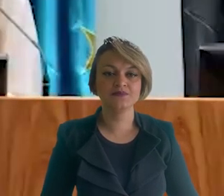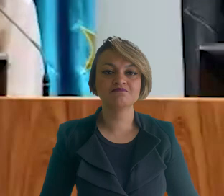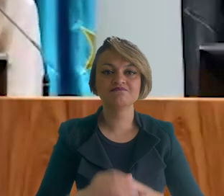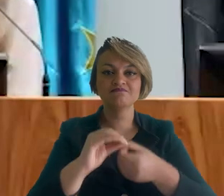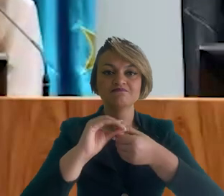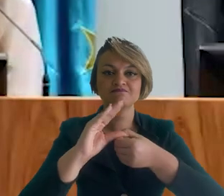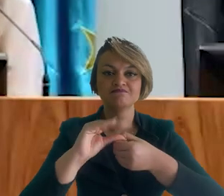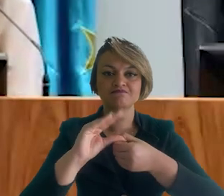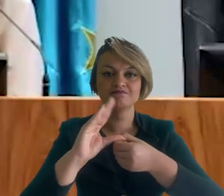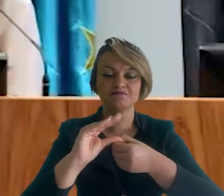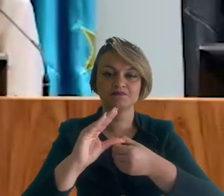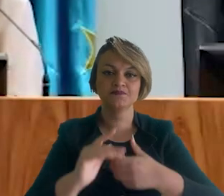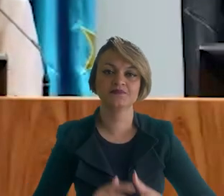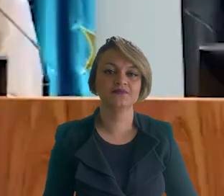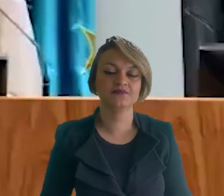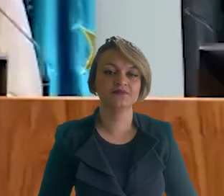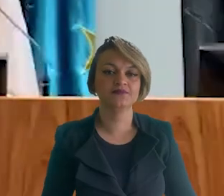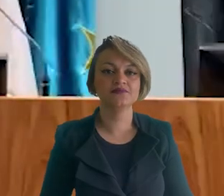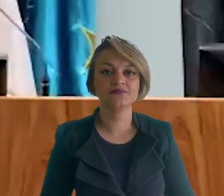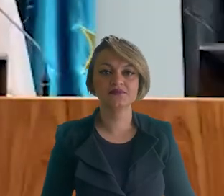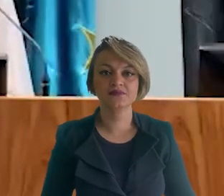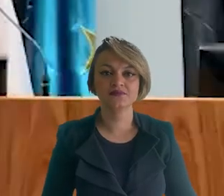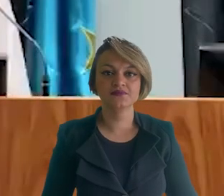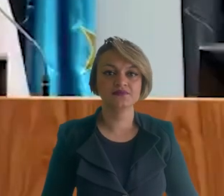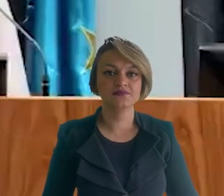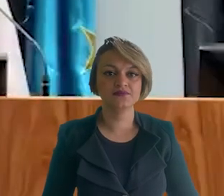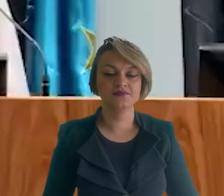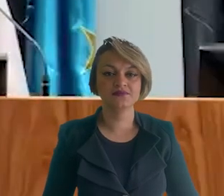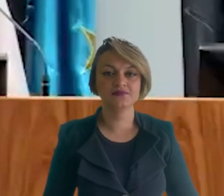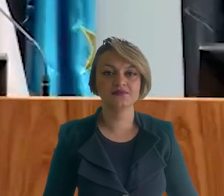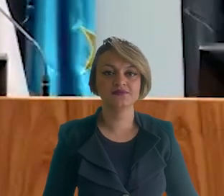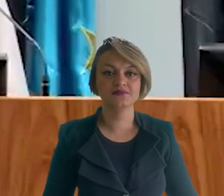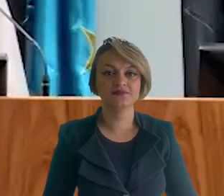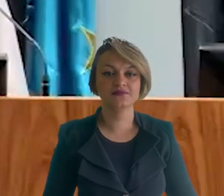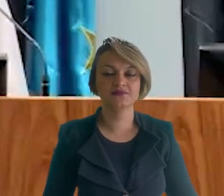Dr mairam o microfone por favor